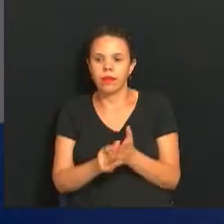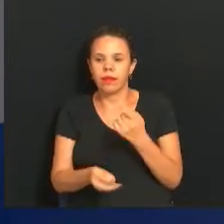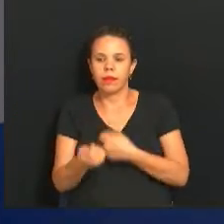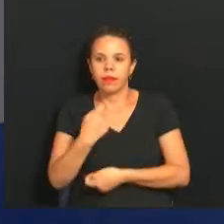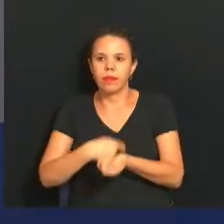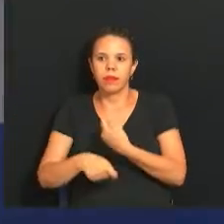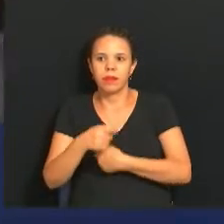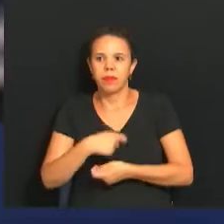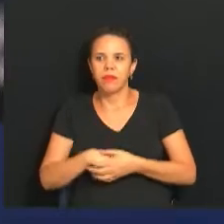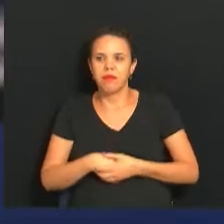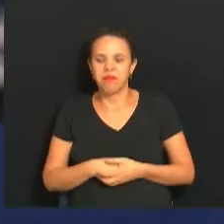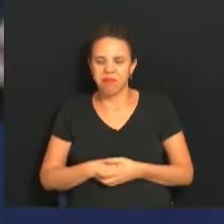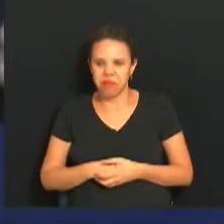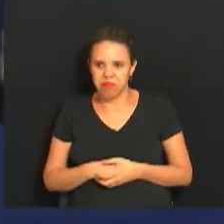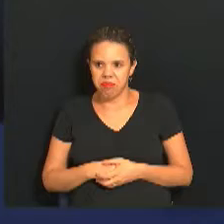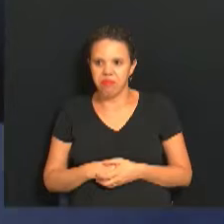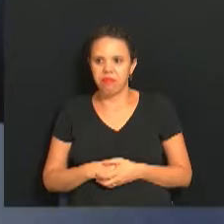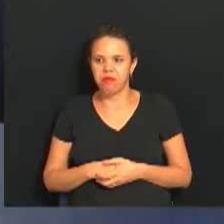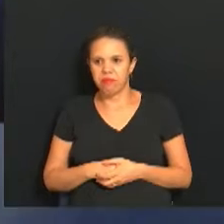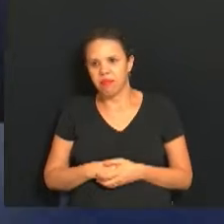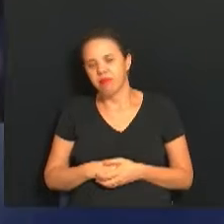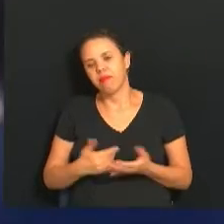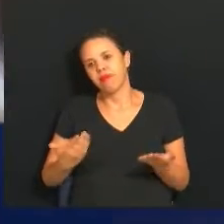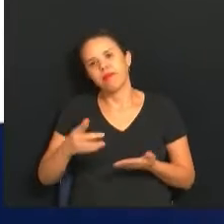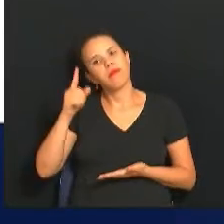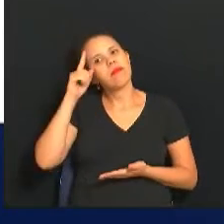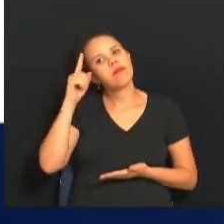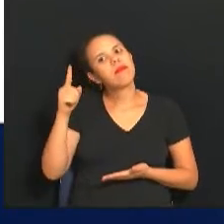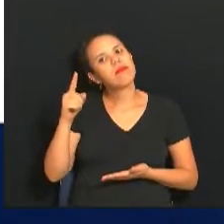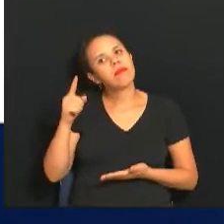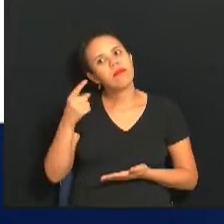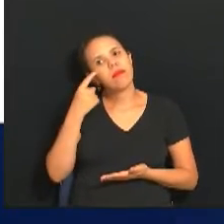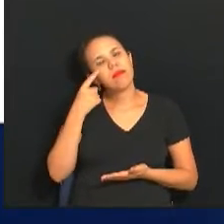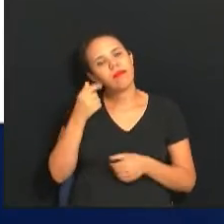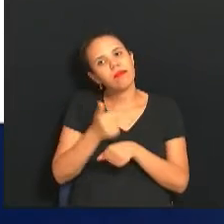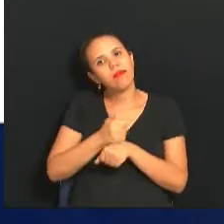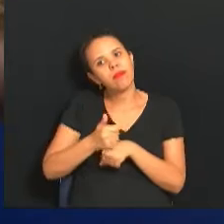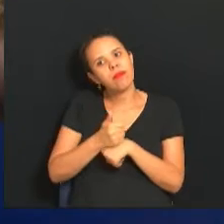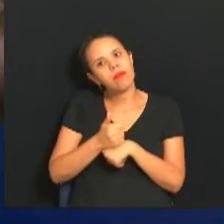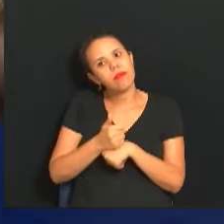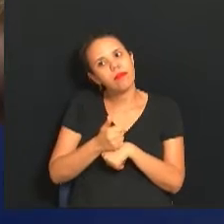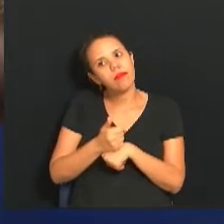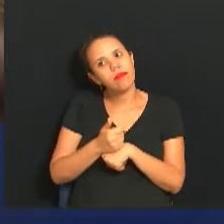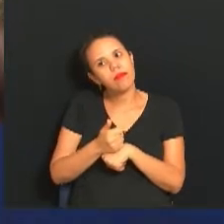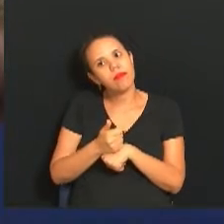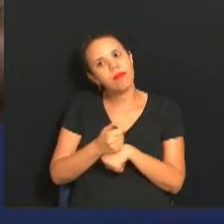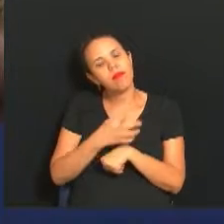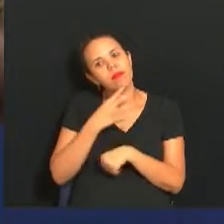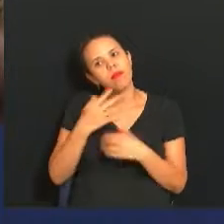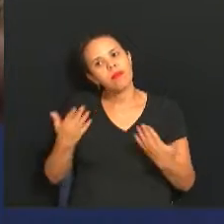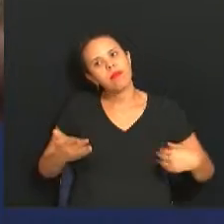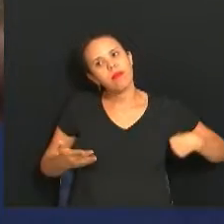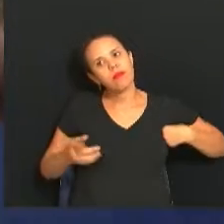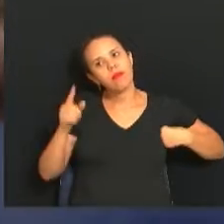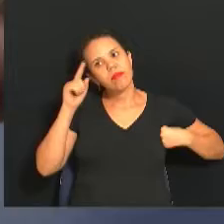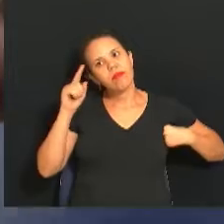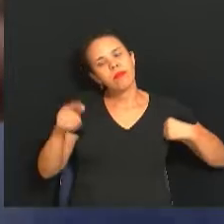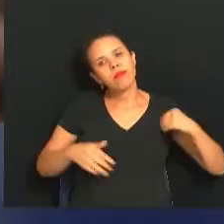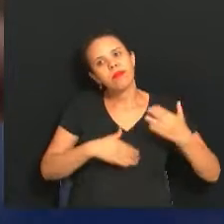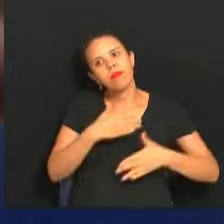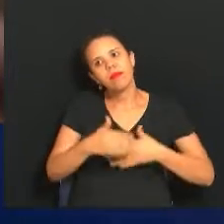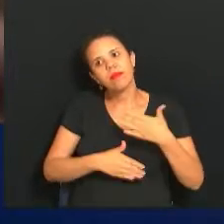administração pública. E hoje é dia do quadro Se Liga na Profissão. Conheça o dia a dia de